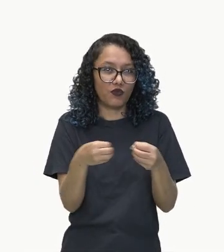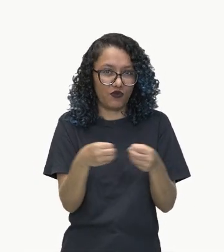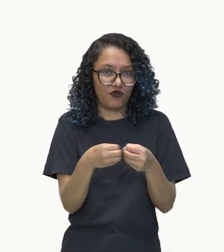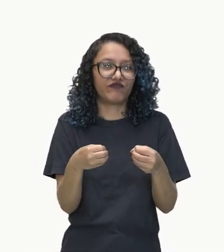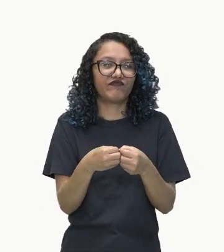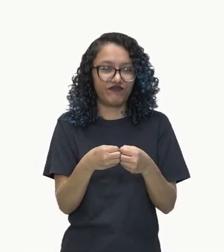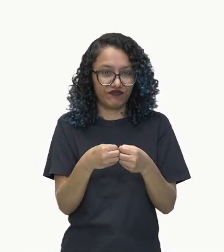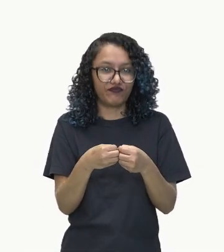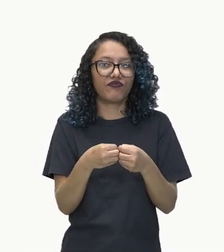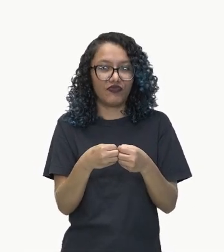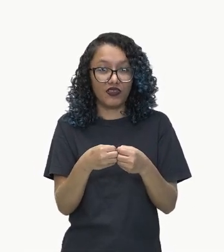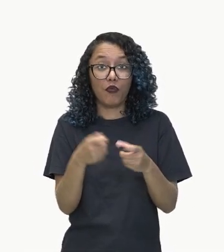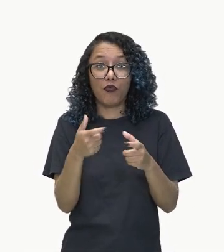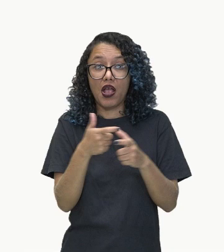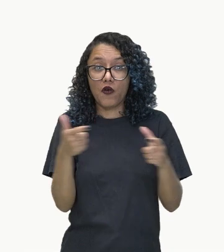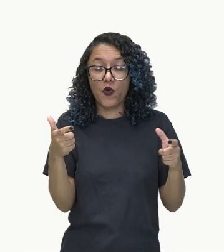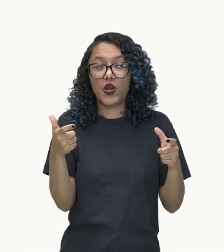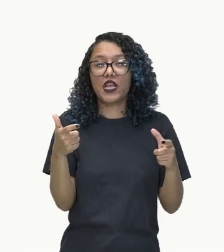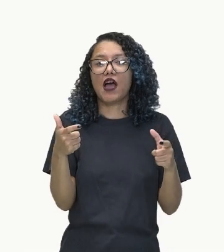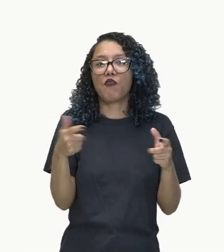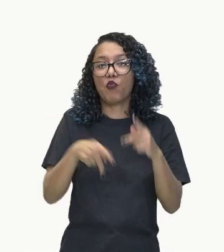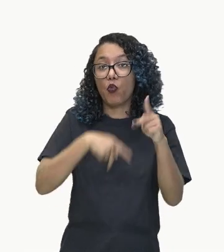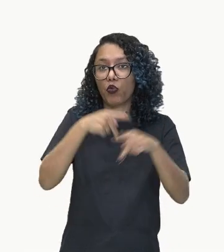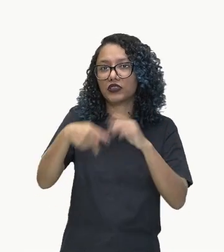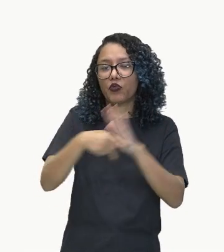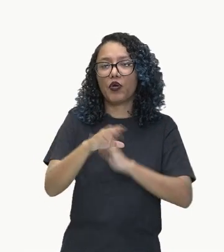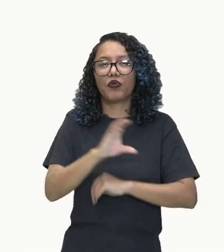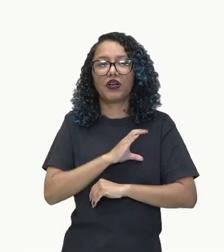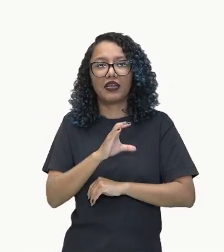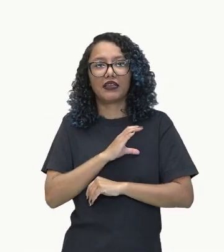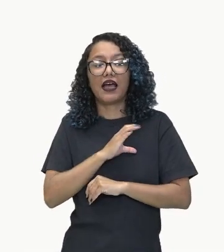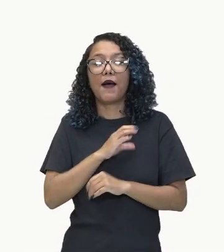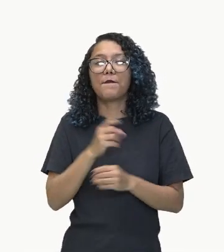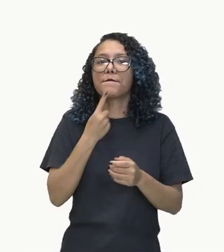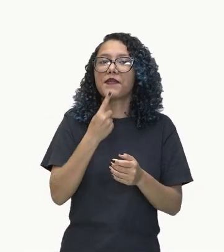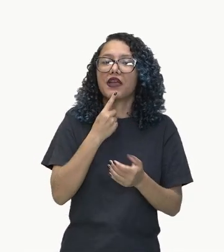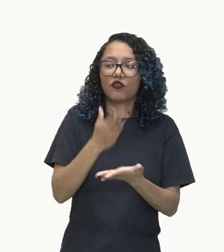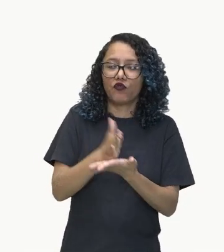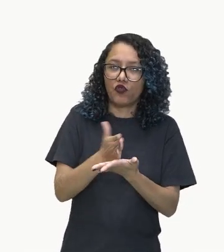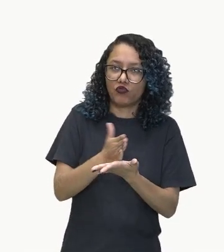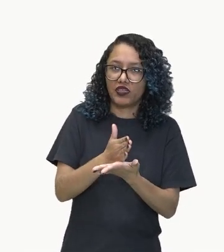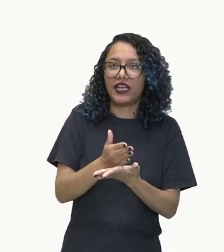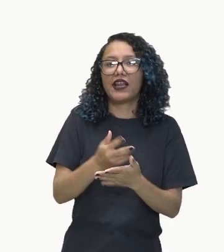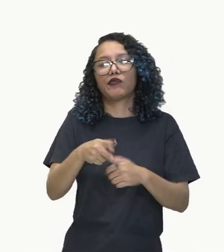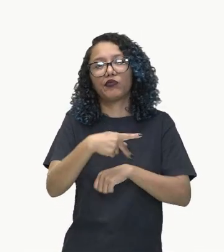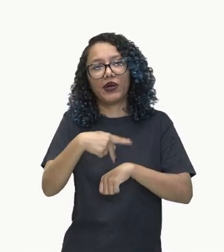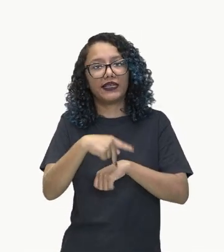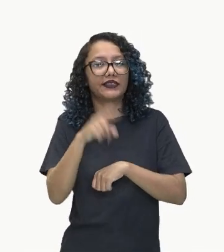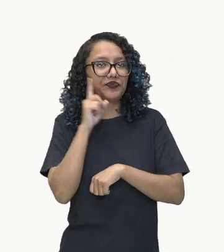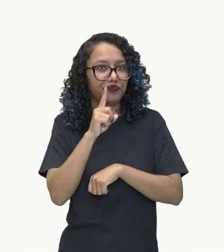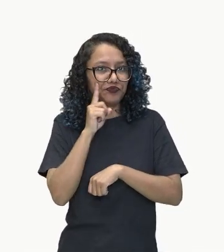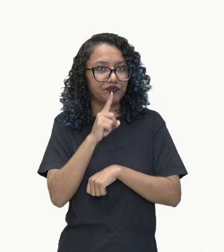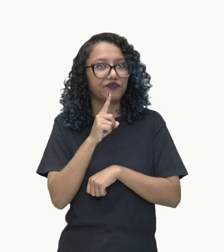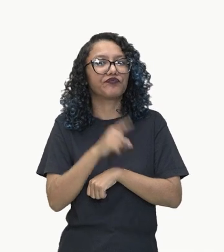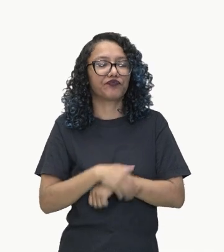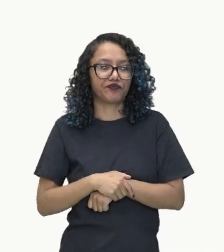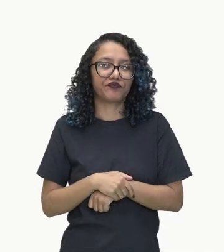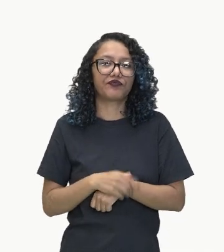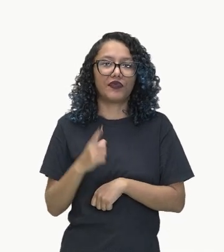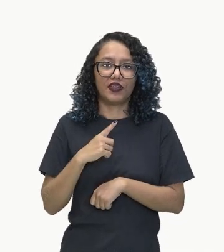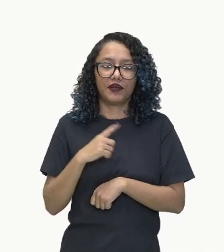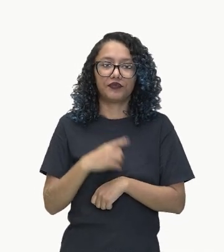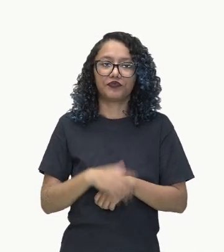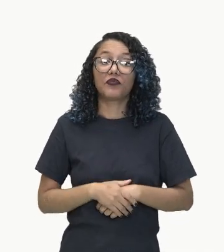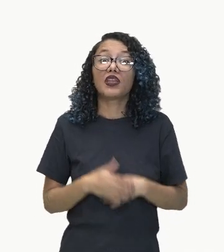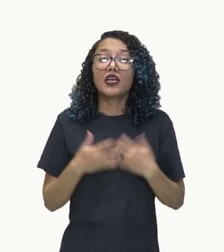Canadá está próxima à fronteira com os Estados Unidos. A população do Canadá, ela